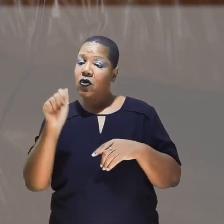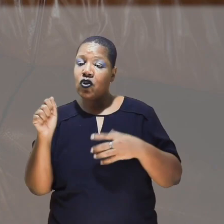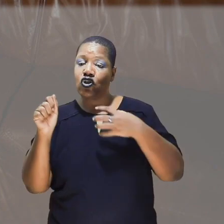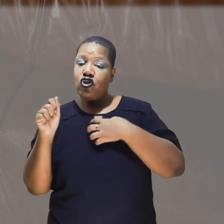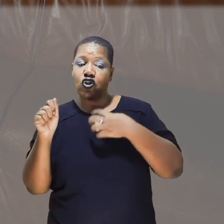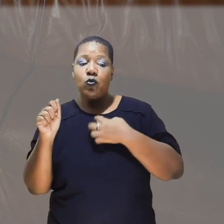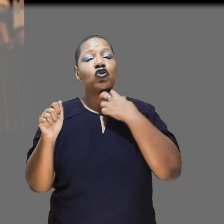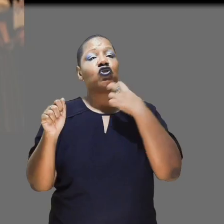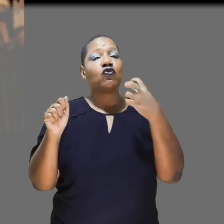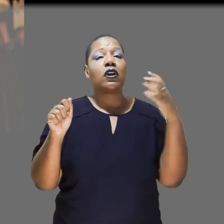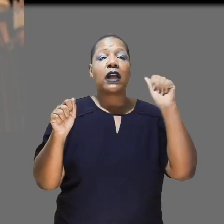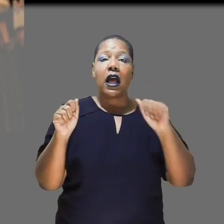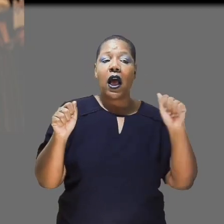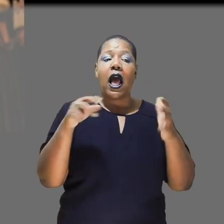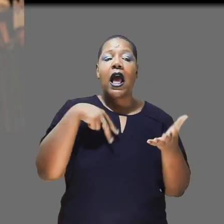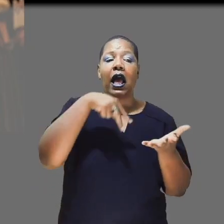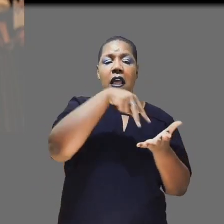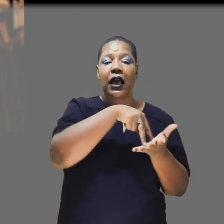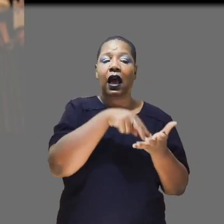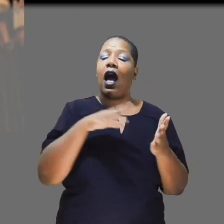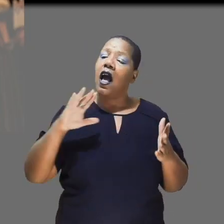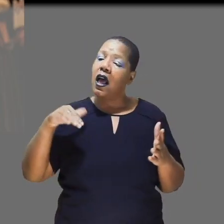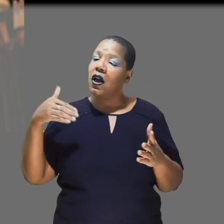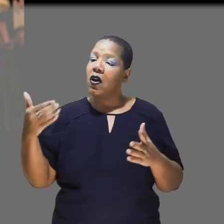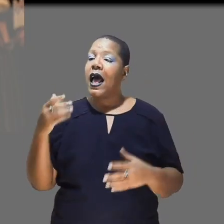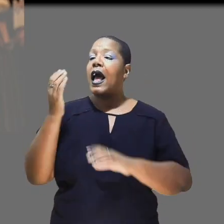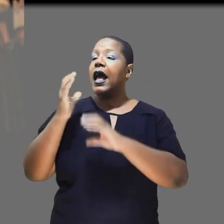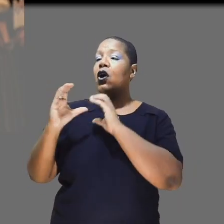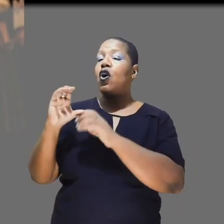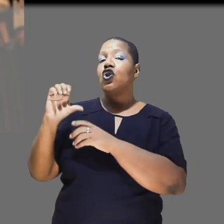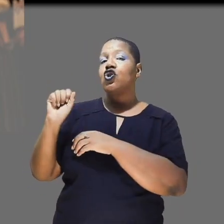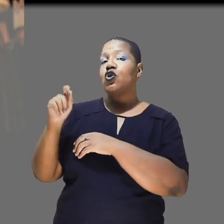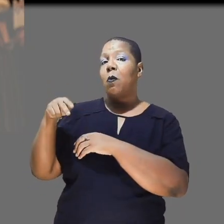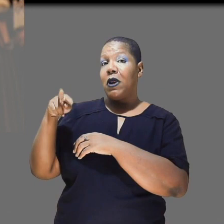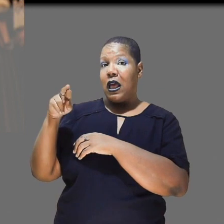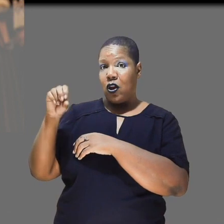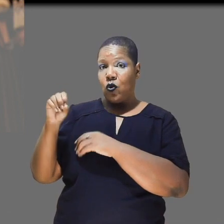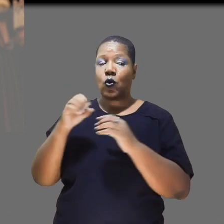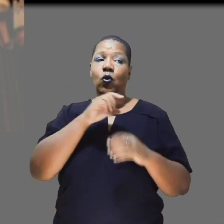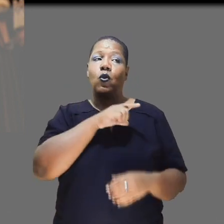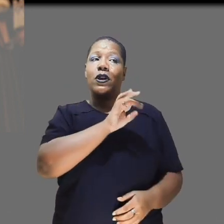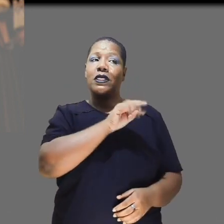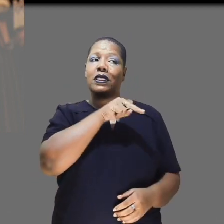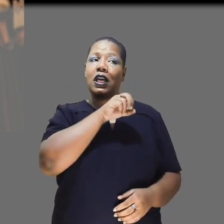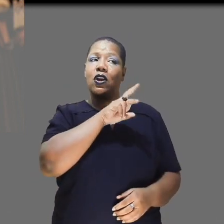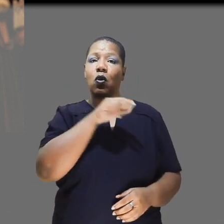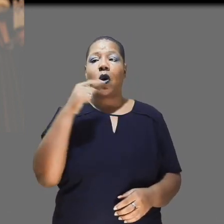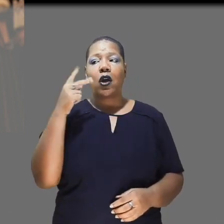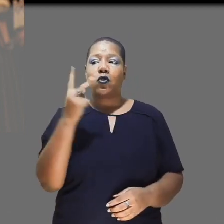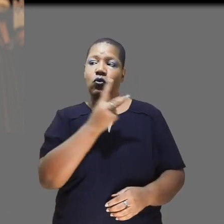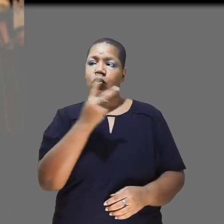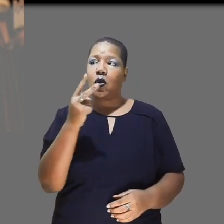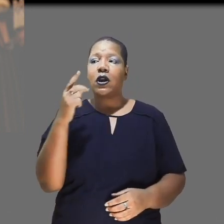de personagens. Assim, se sucedeu que a cantora soprano e o tenor, por exemplo, muitas vezes representassem o